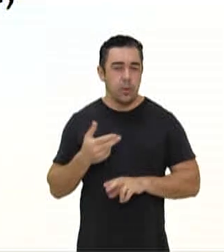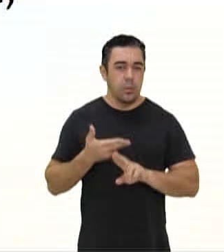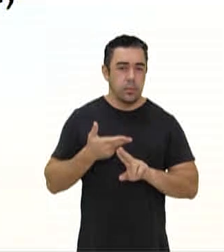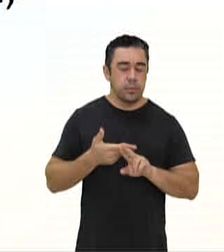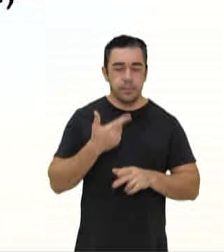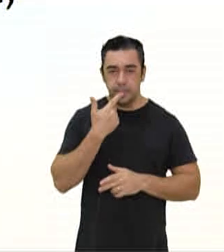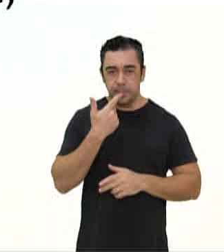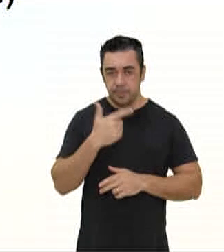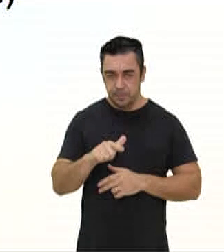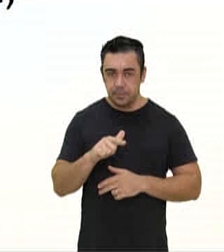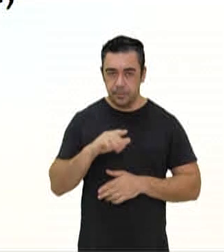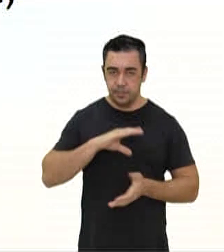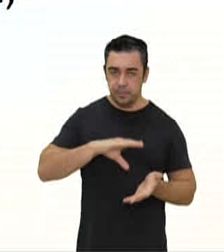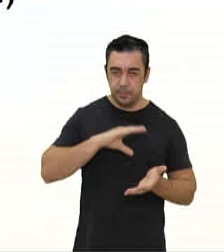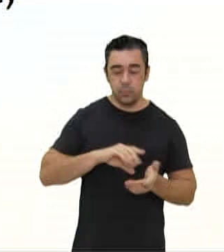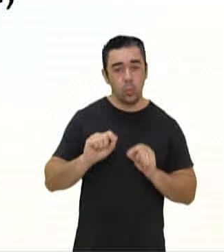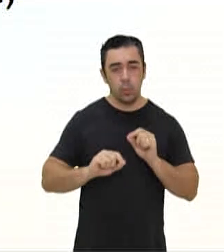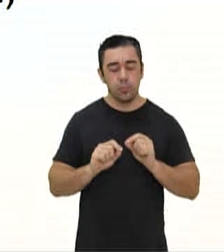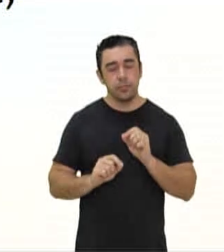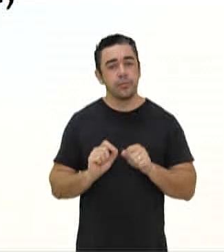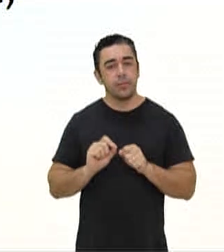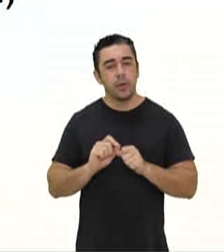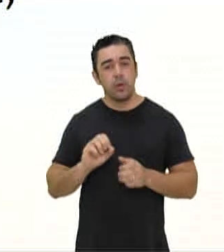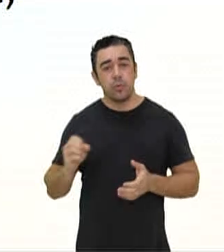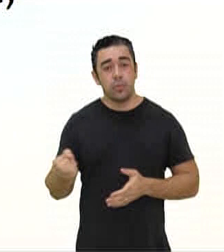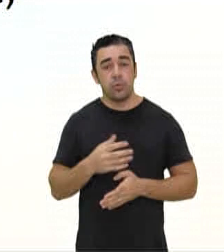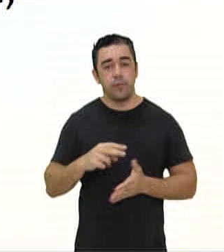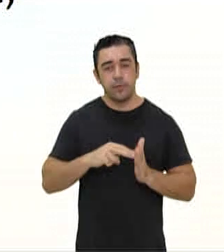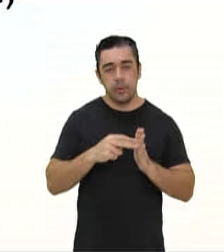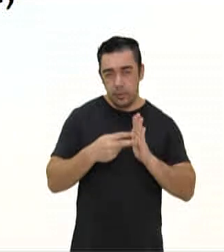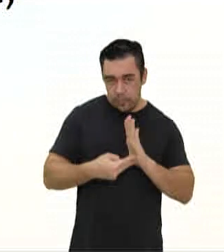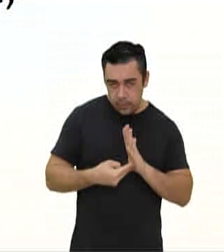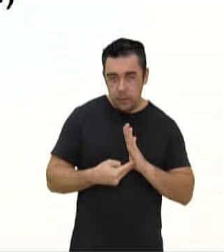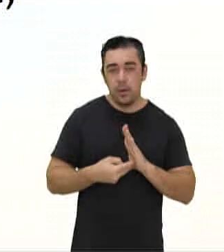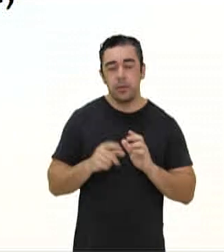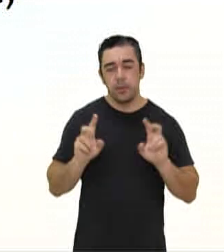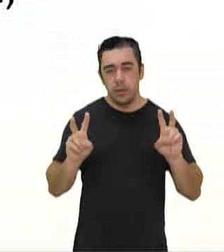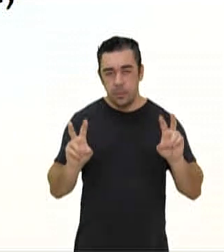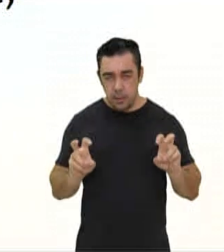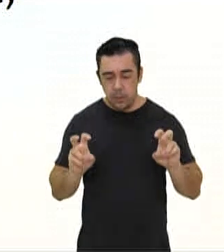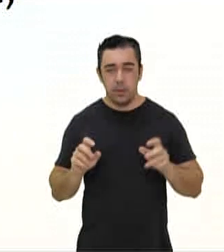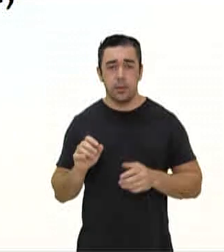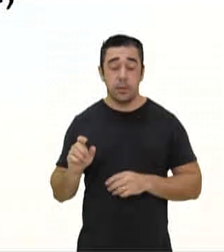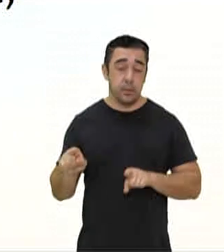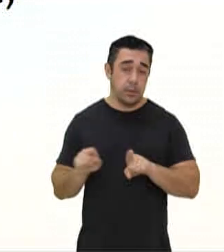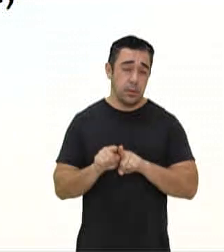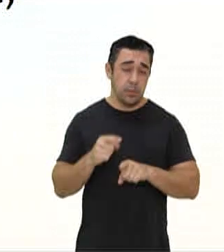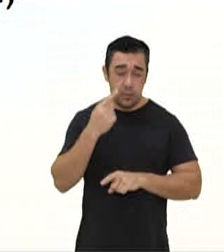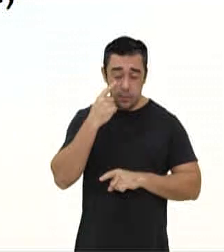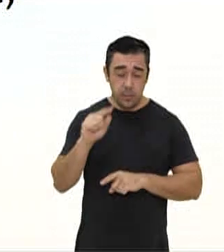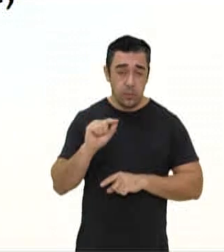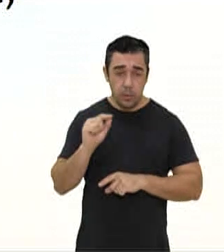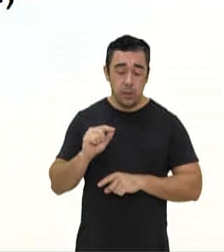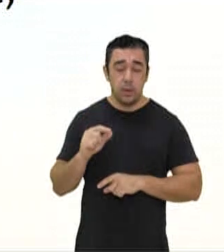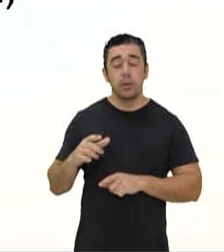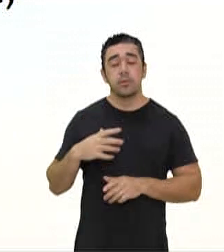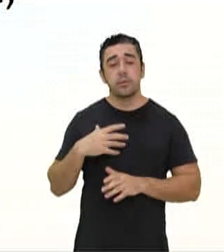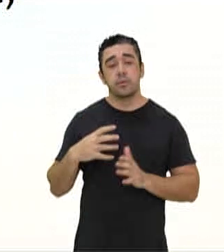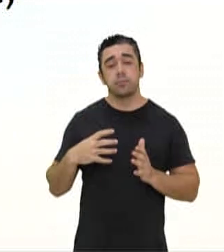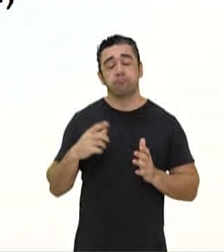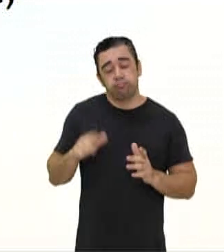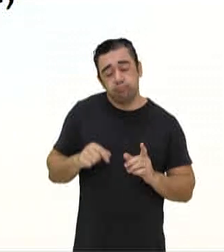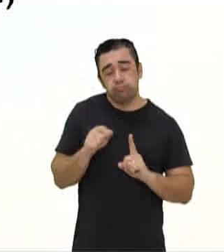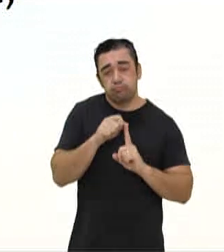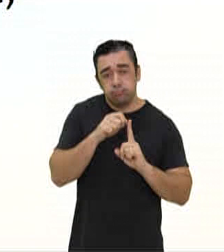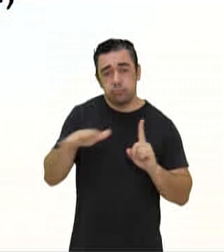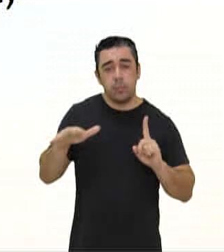da língua portuguesa que criam novos significados para as expressões, ao trabalhar com o sentido conotativo